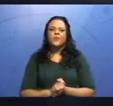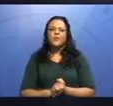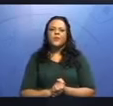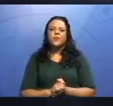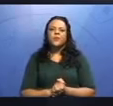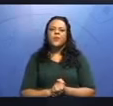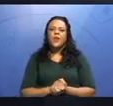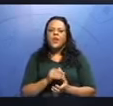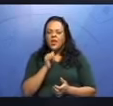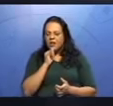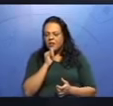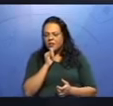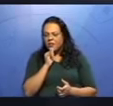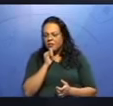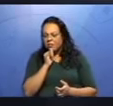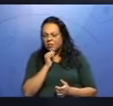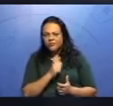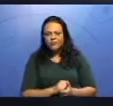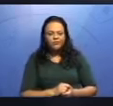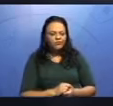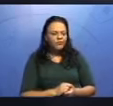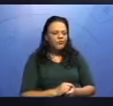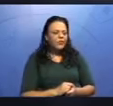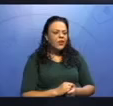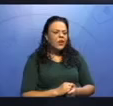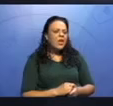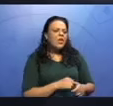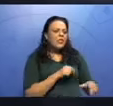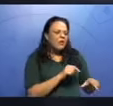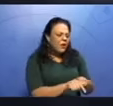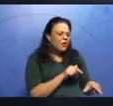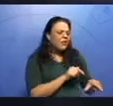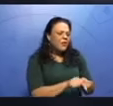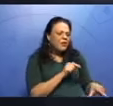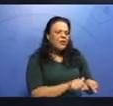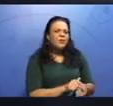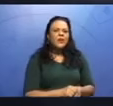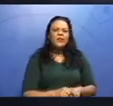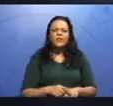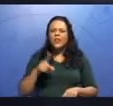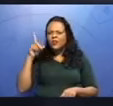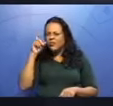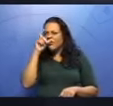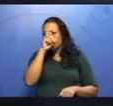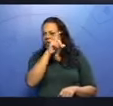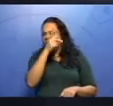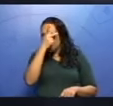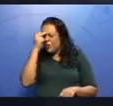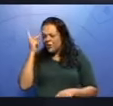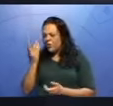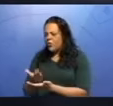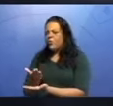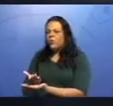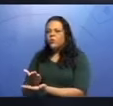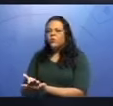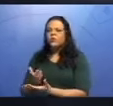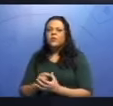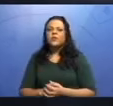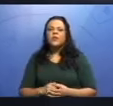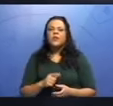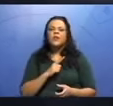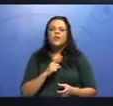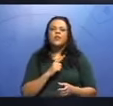que o excesso de trabalho impede o estudo. A vírgula separa coordenada introduzida por conjunção